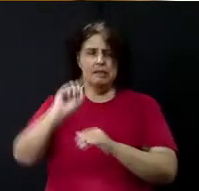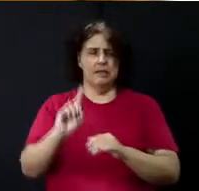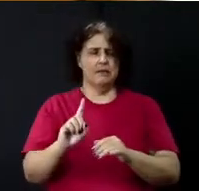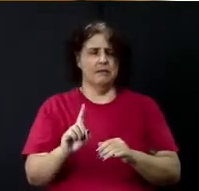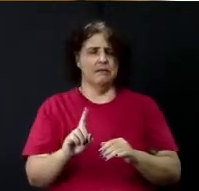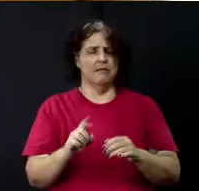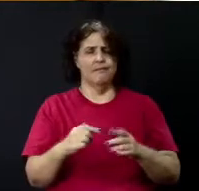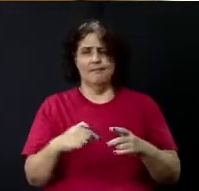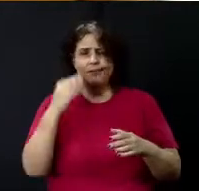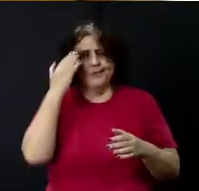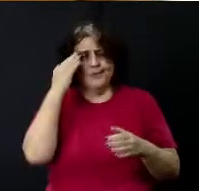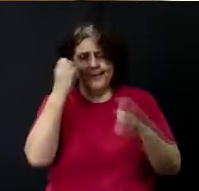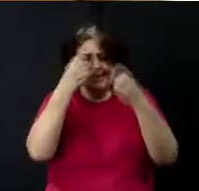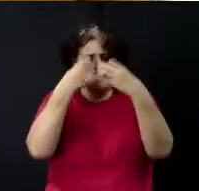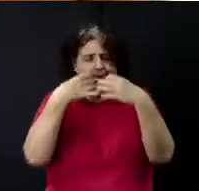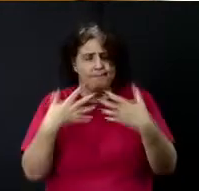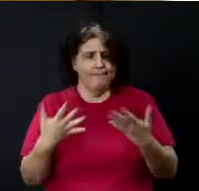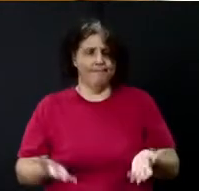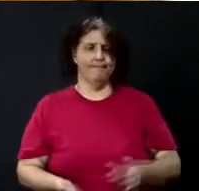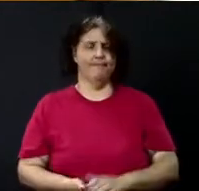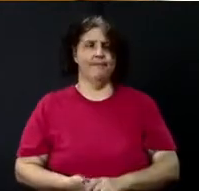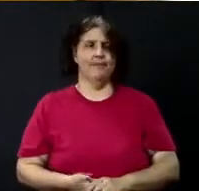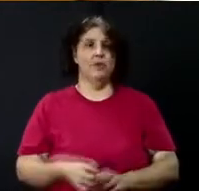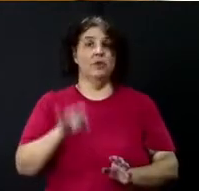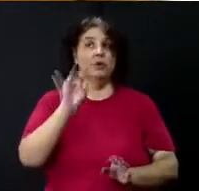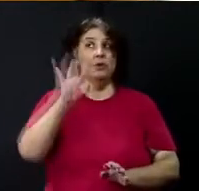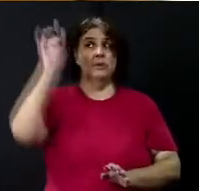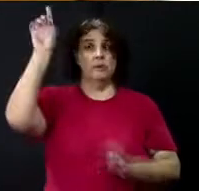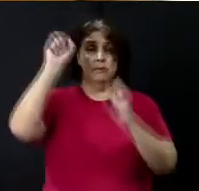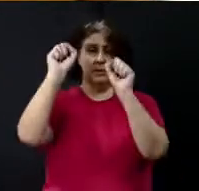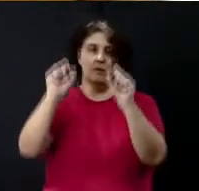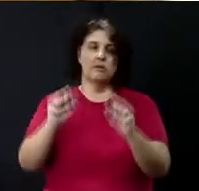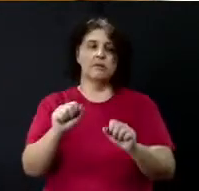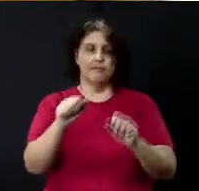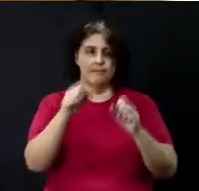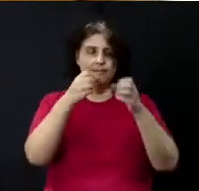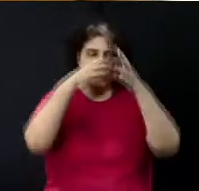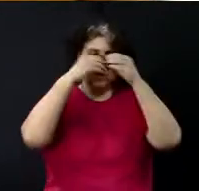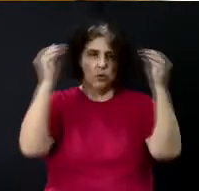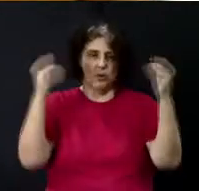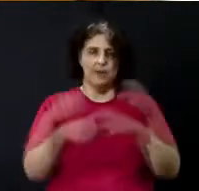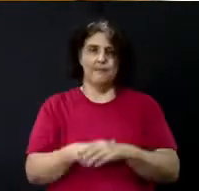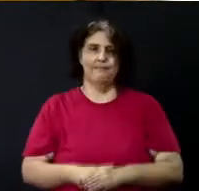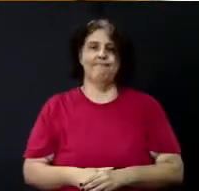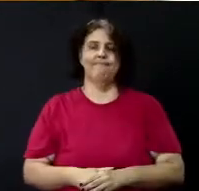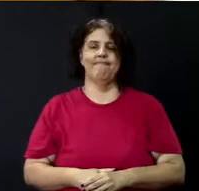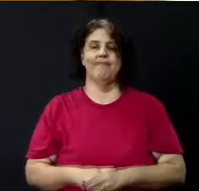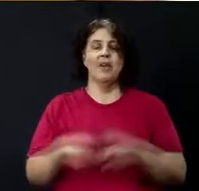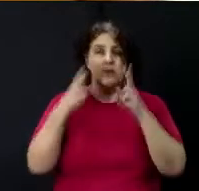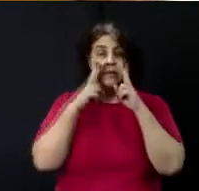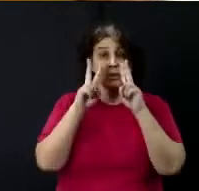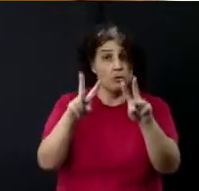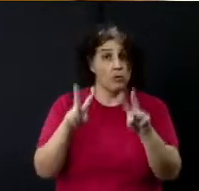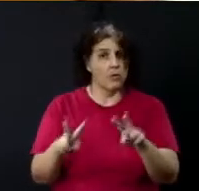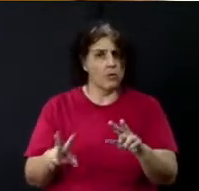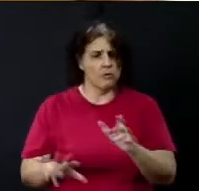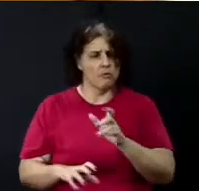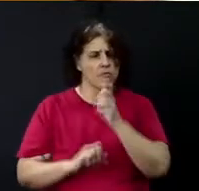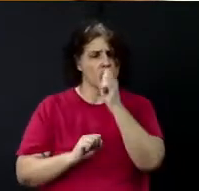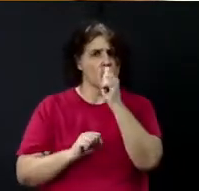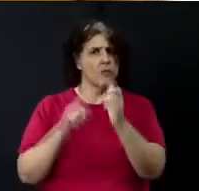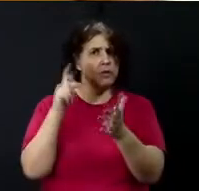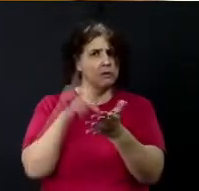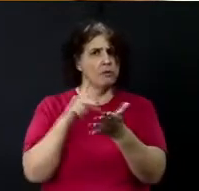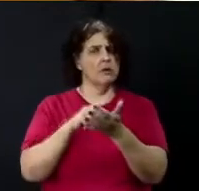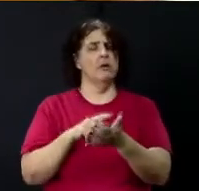acontecido. Só Deus pode fazer isso. Esse é um testemunho forte, esse é um testemunho